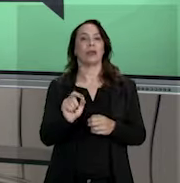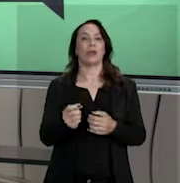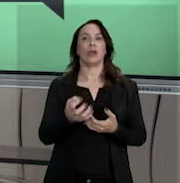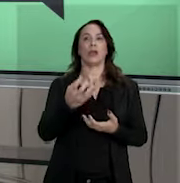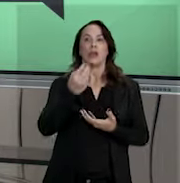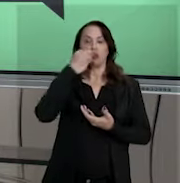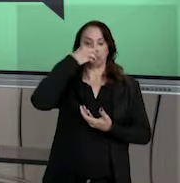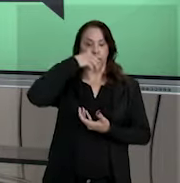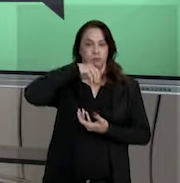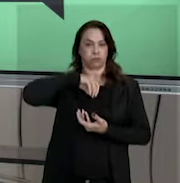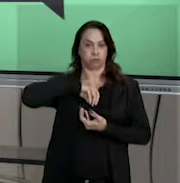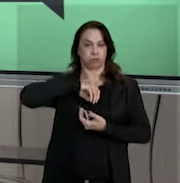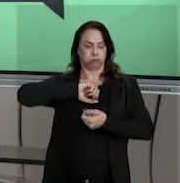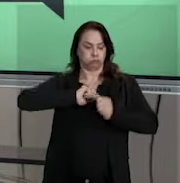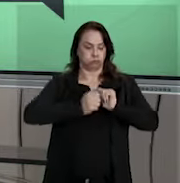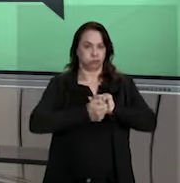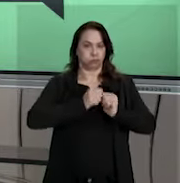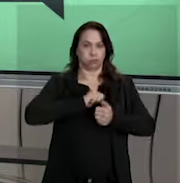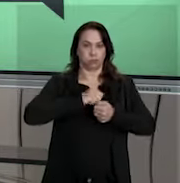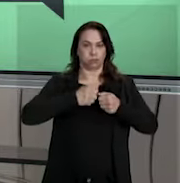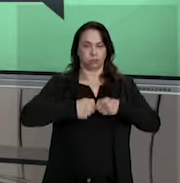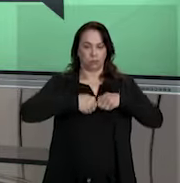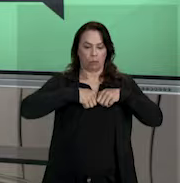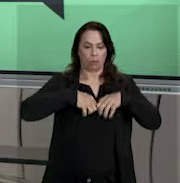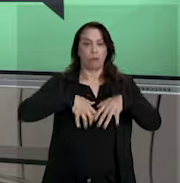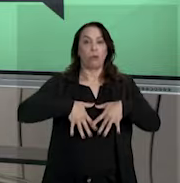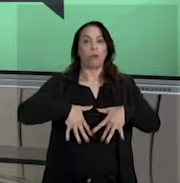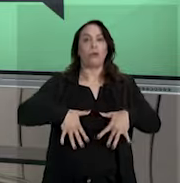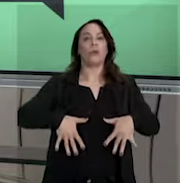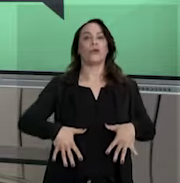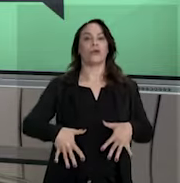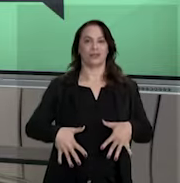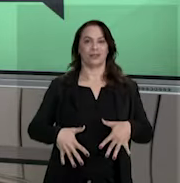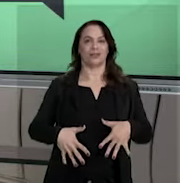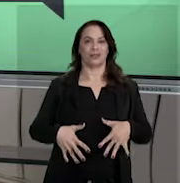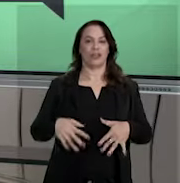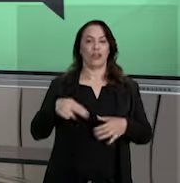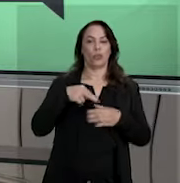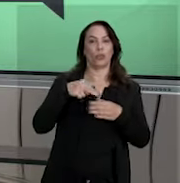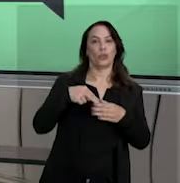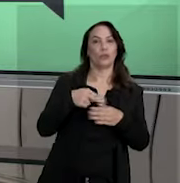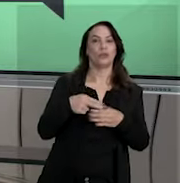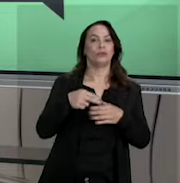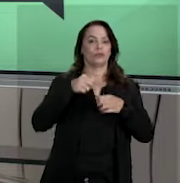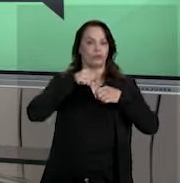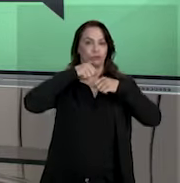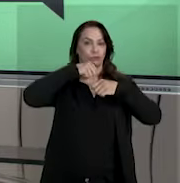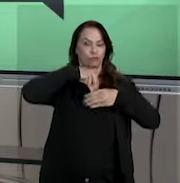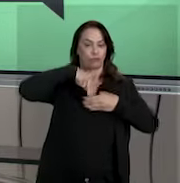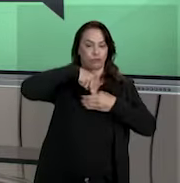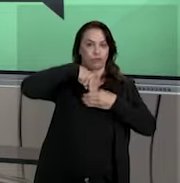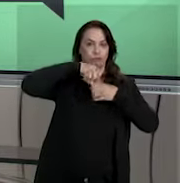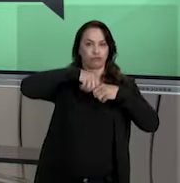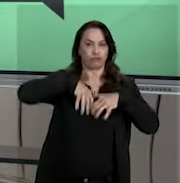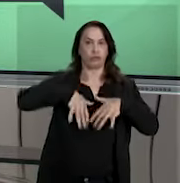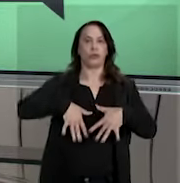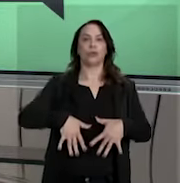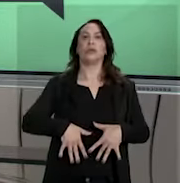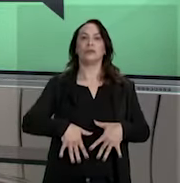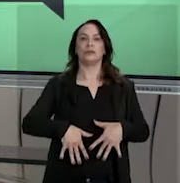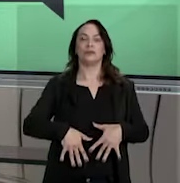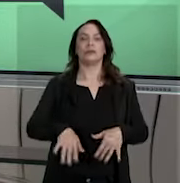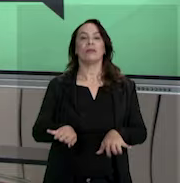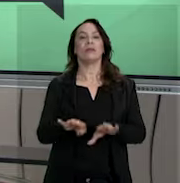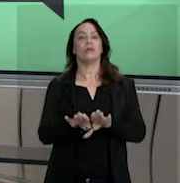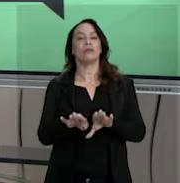gasosa. E já o sistema cardiovascular vai fazer a integração e levar o sangue, vai tirar